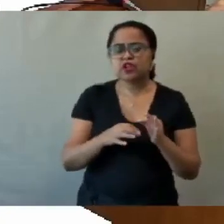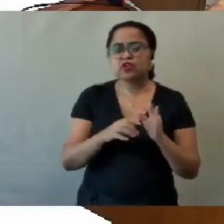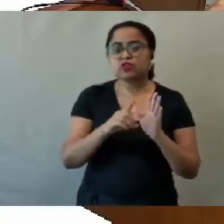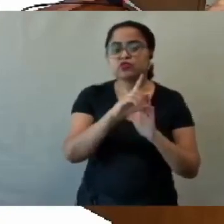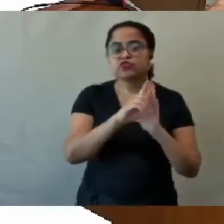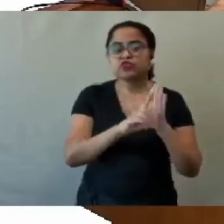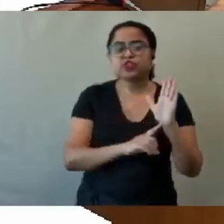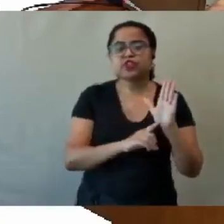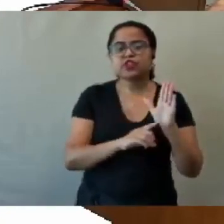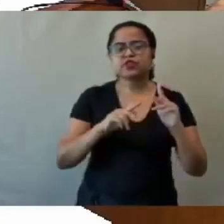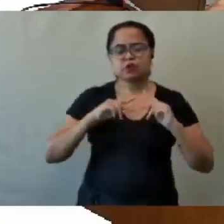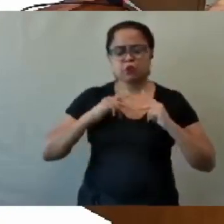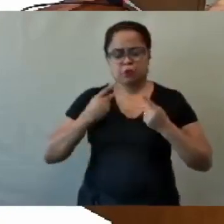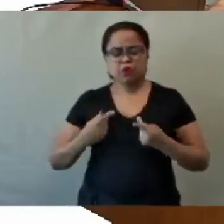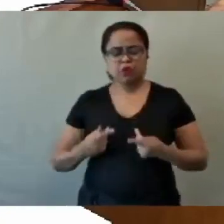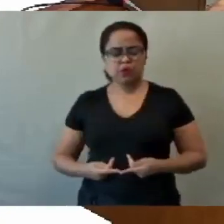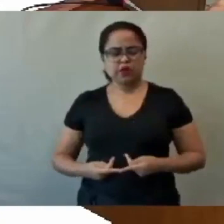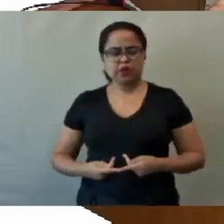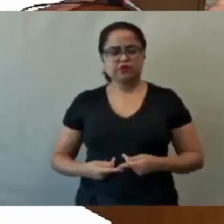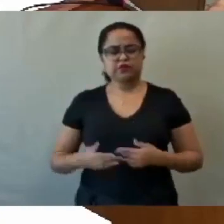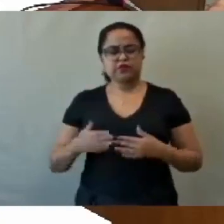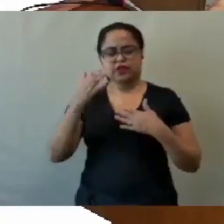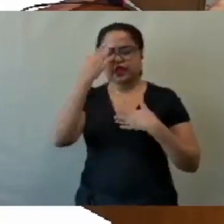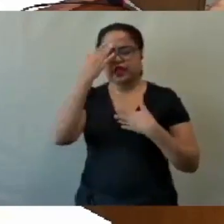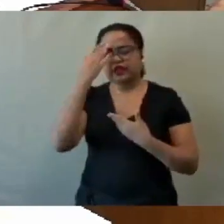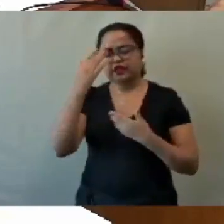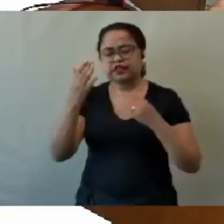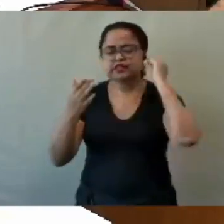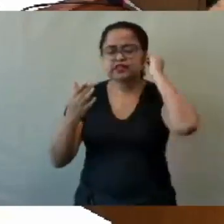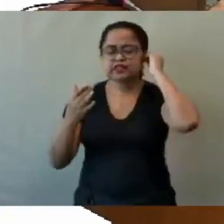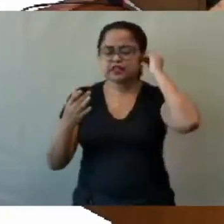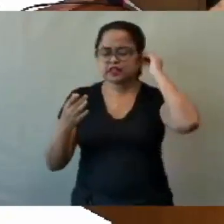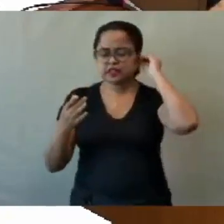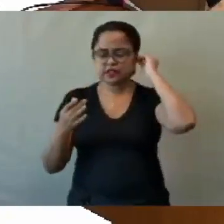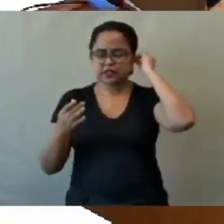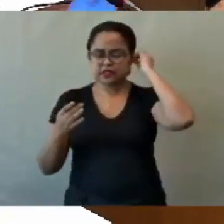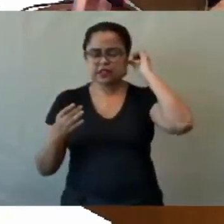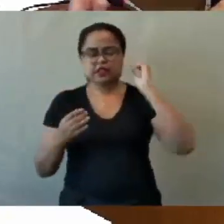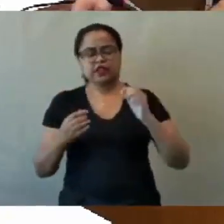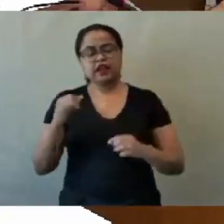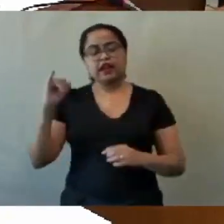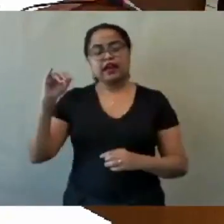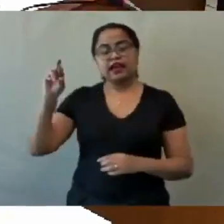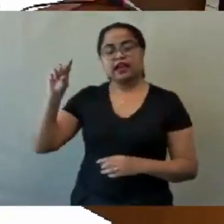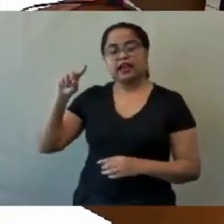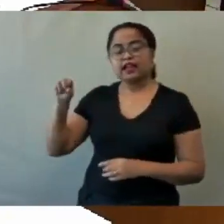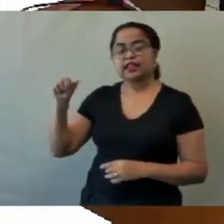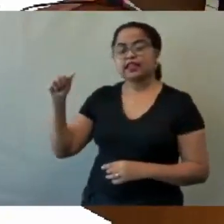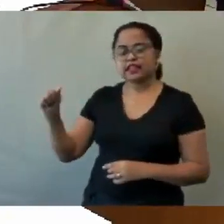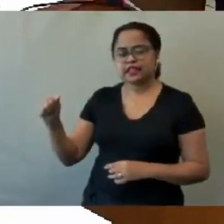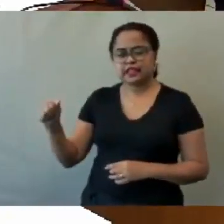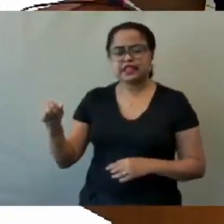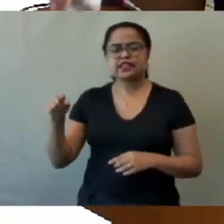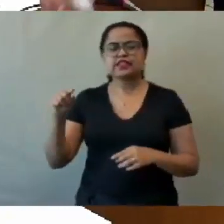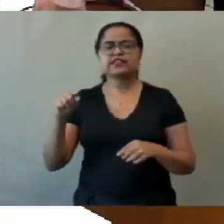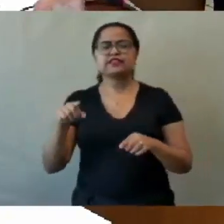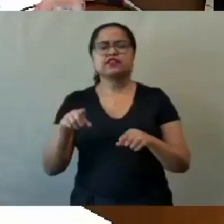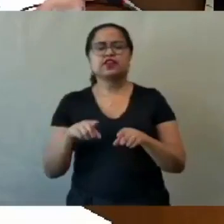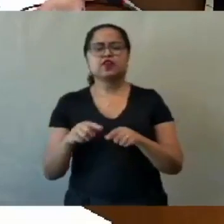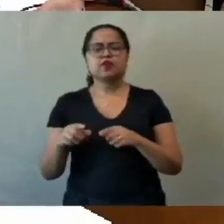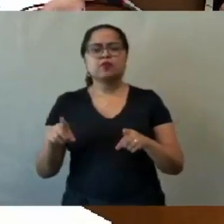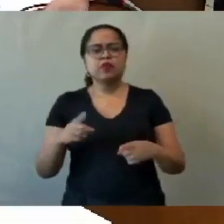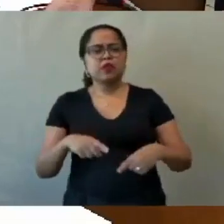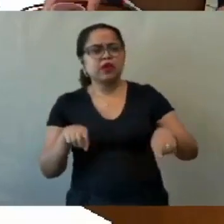nós queremos. Então, agradecer a Isa pela parceria sempre, a professora Marli, que está sempre aqui com a gente também, que faz esse